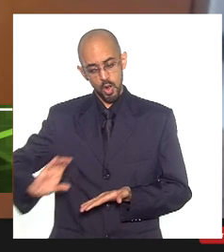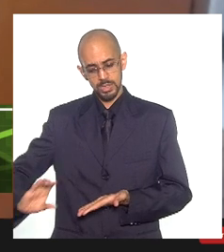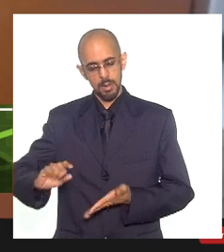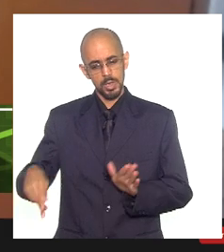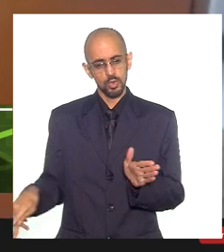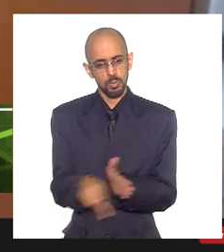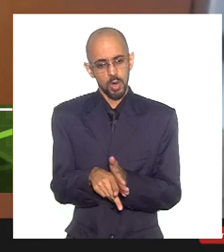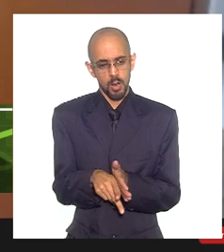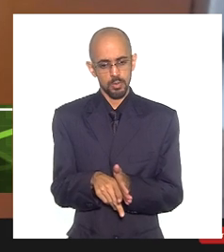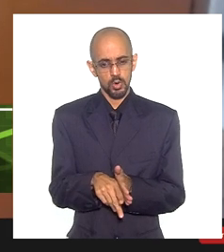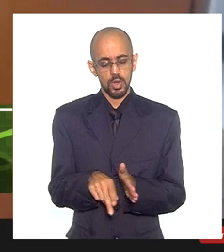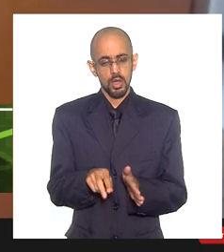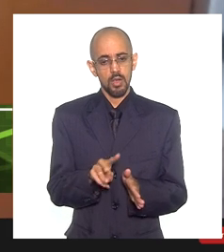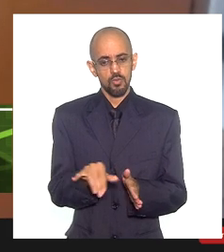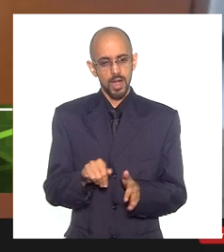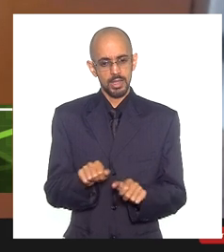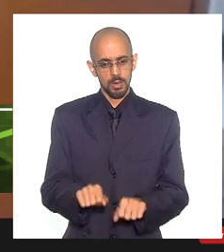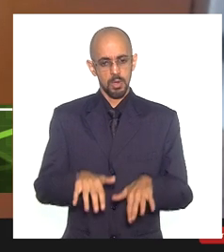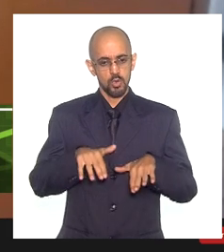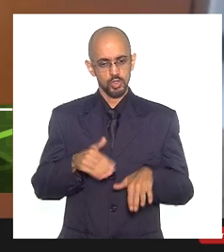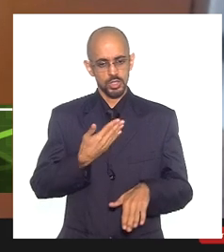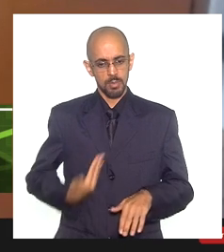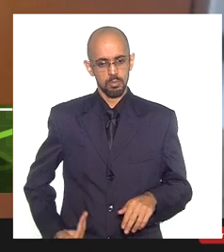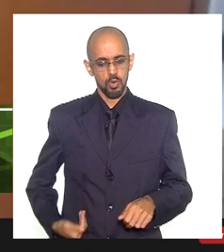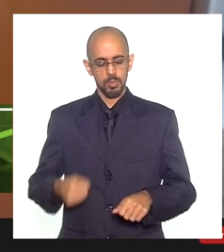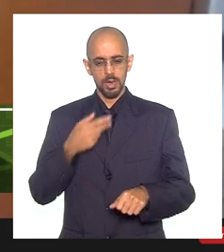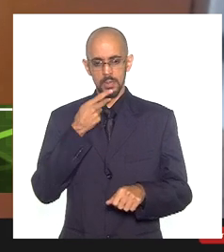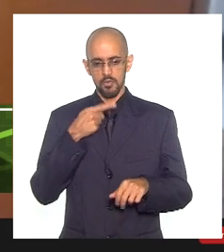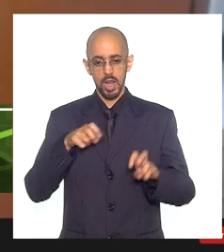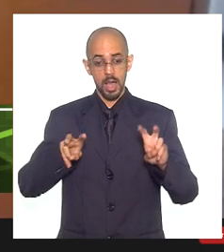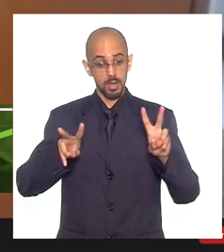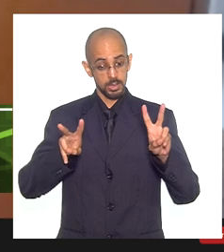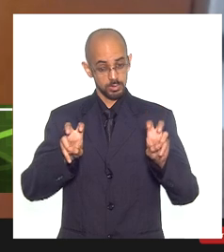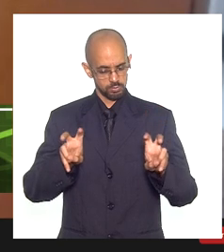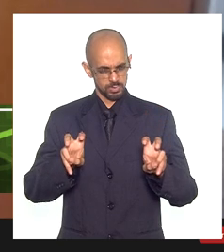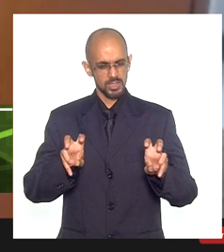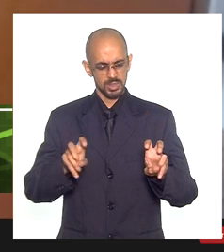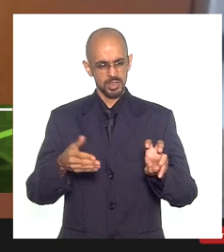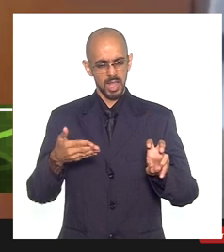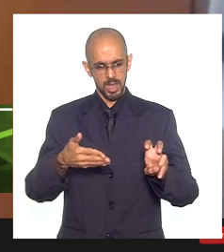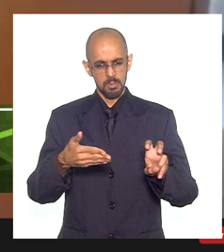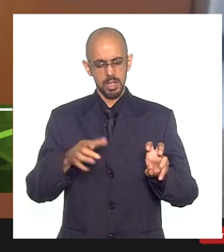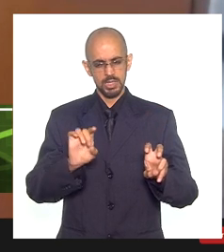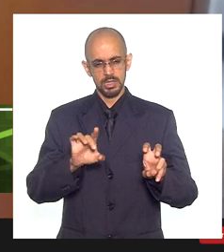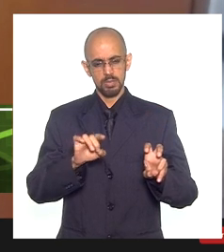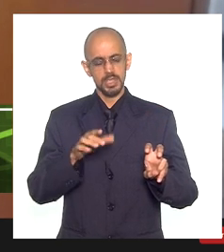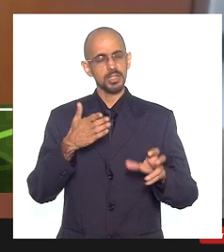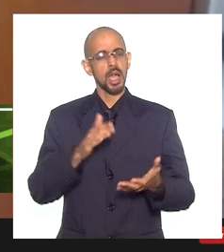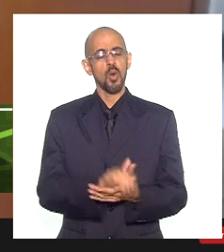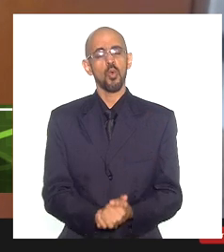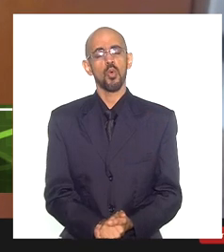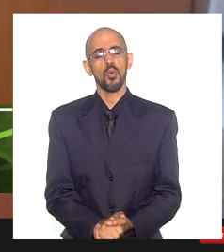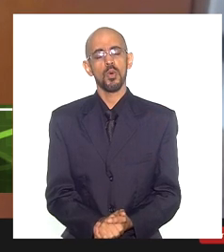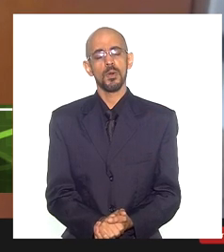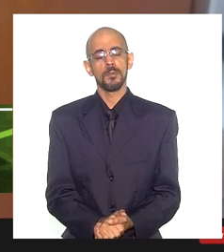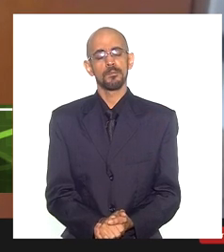audiência pública tratando especificamente desse ponto. A segunda preocupação